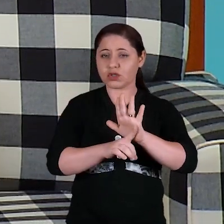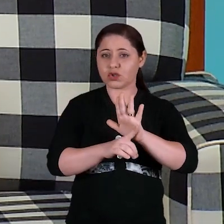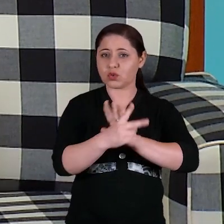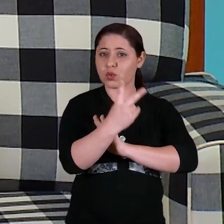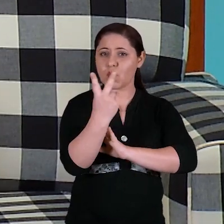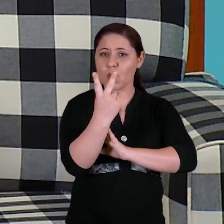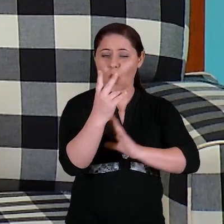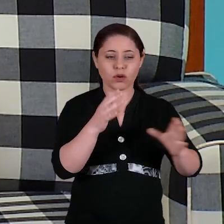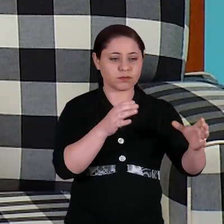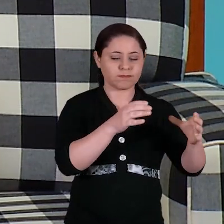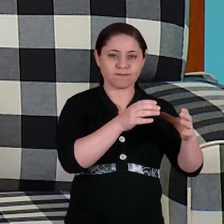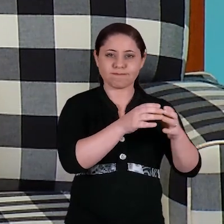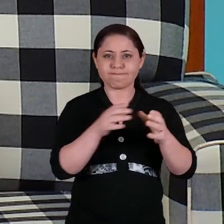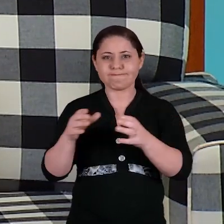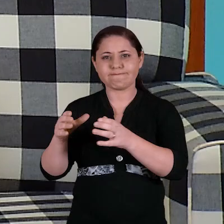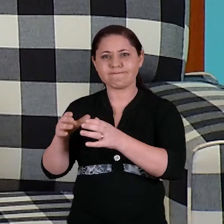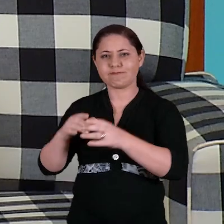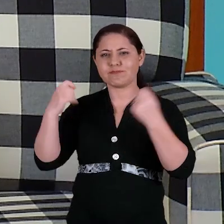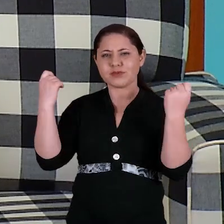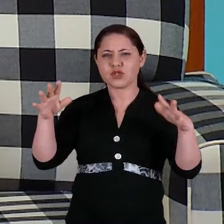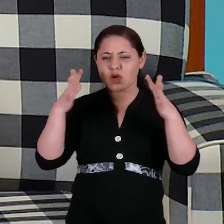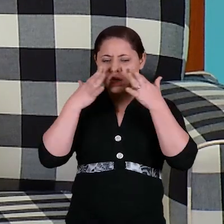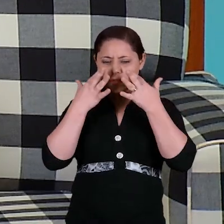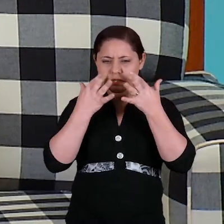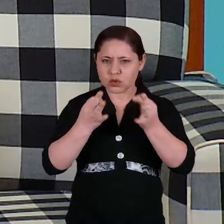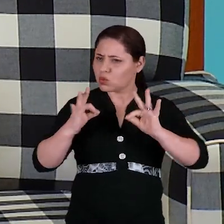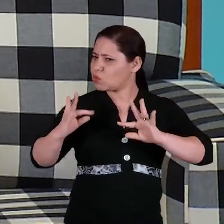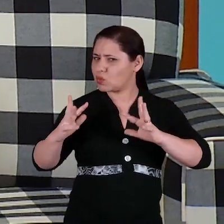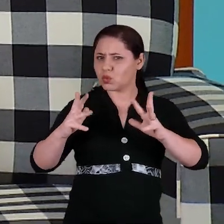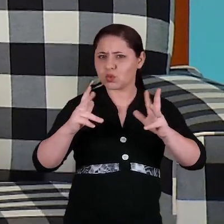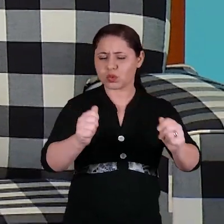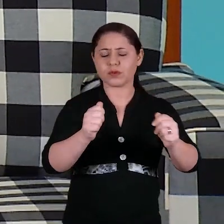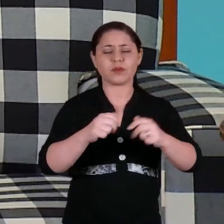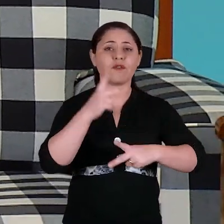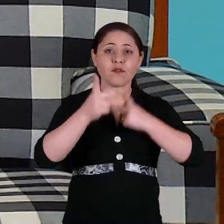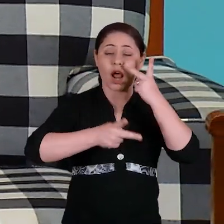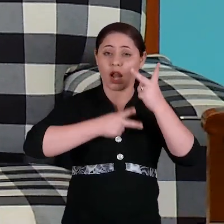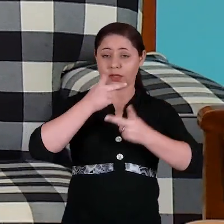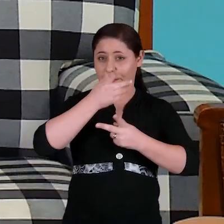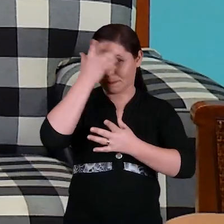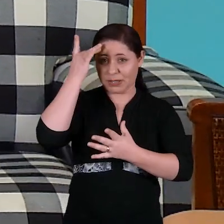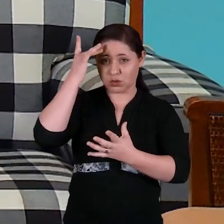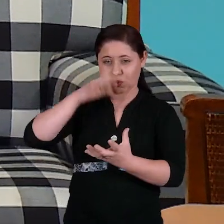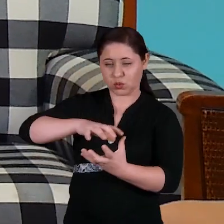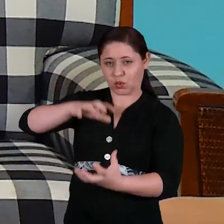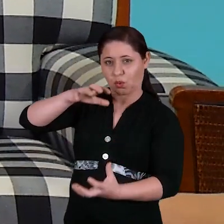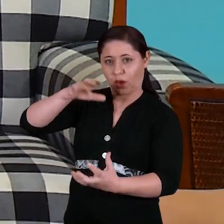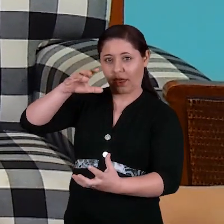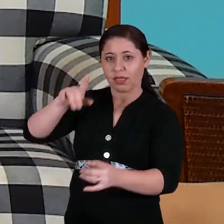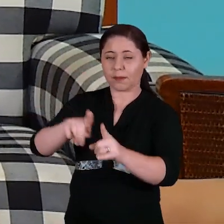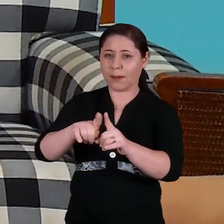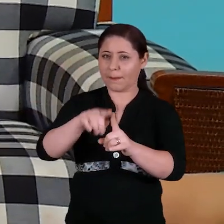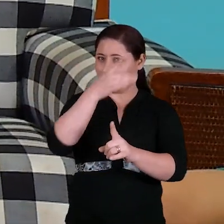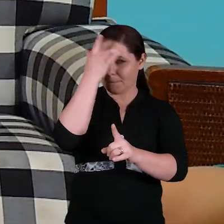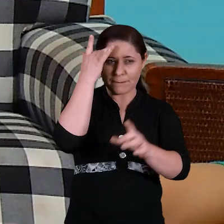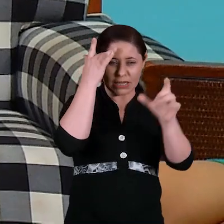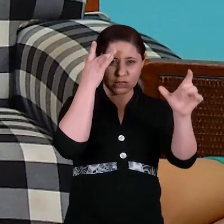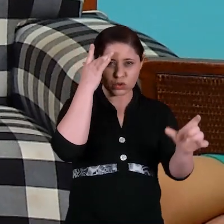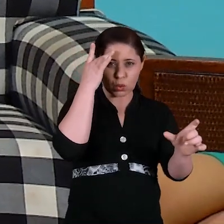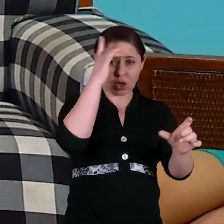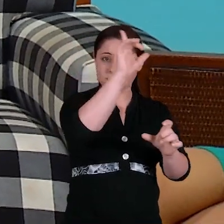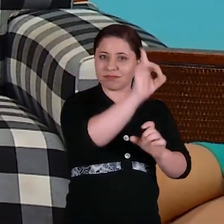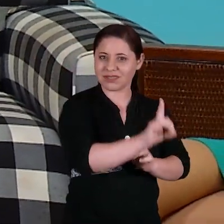dois públicos que precisam da atenção de todos. Estou falando dos idosos e das pessoas com algum tipo